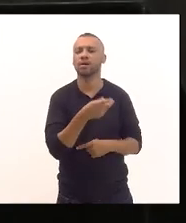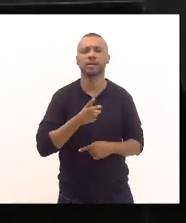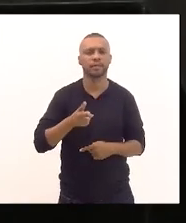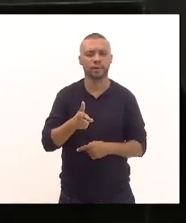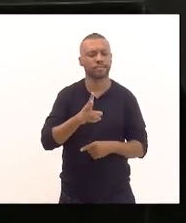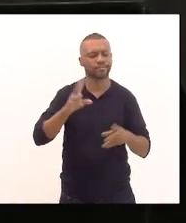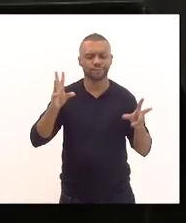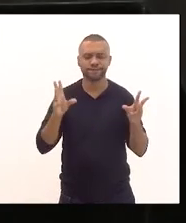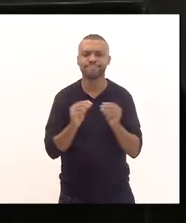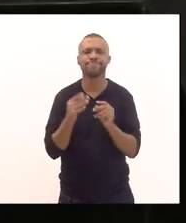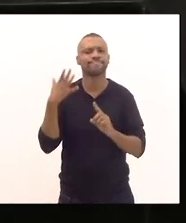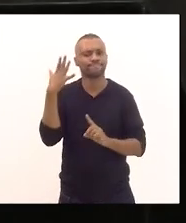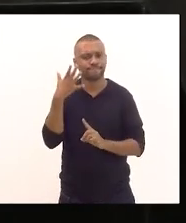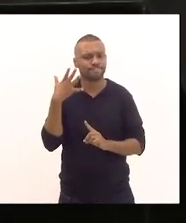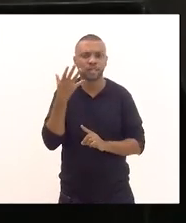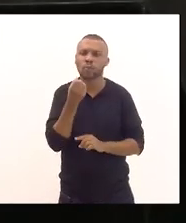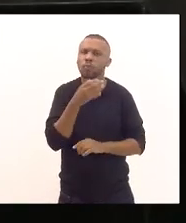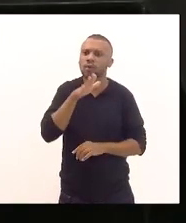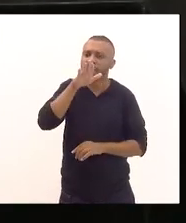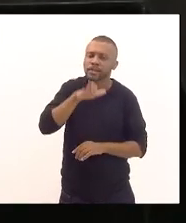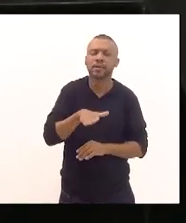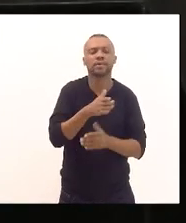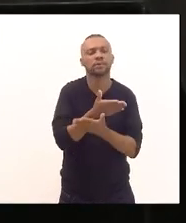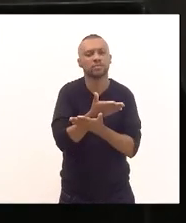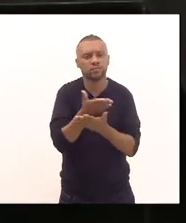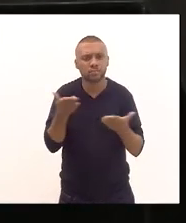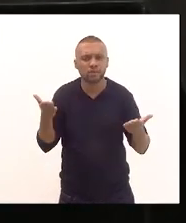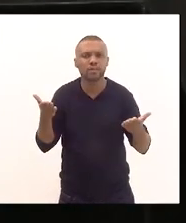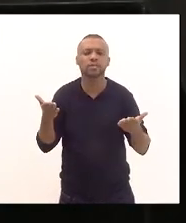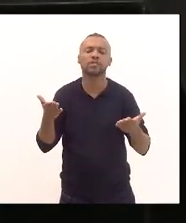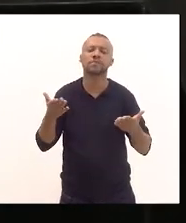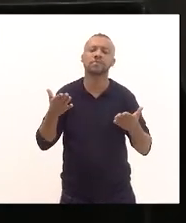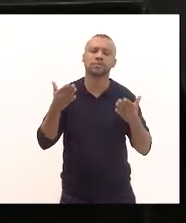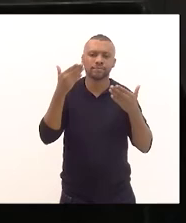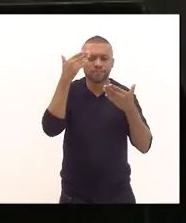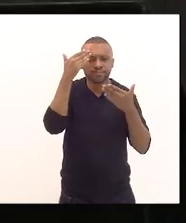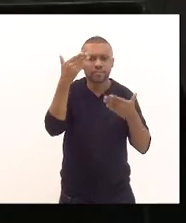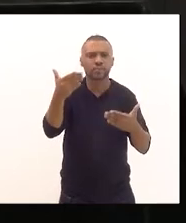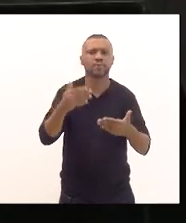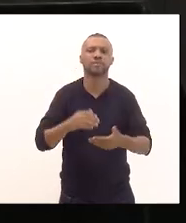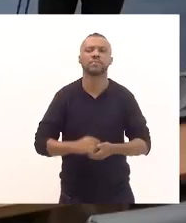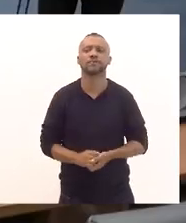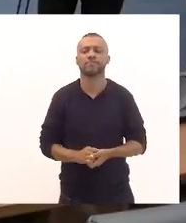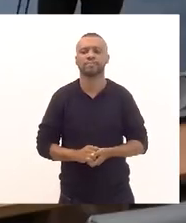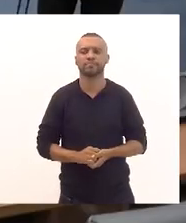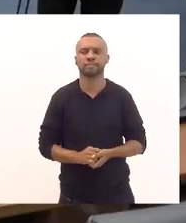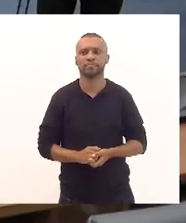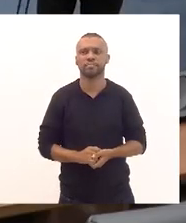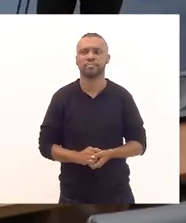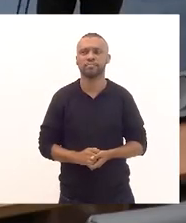essas as minhas palavras uma boa tarde a todos EA todas e muito obrigado